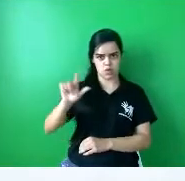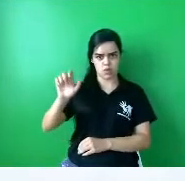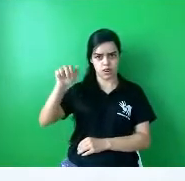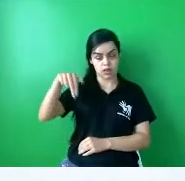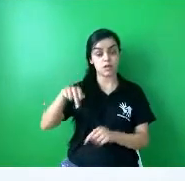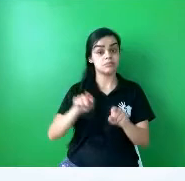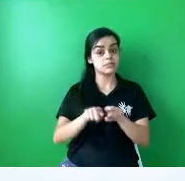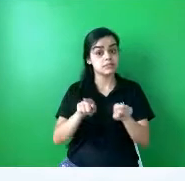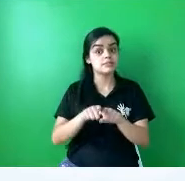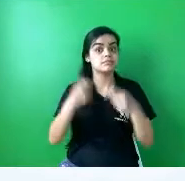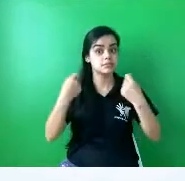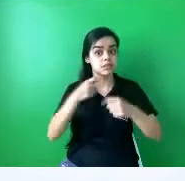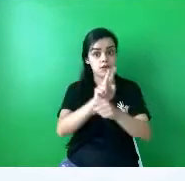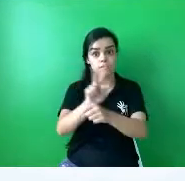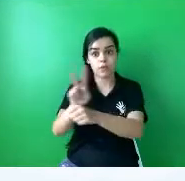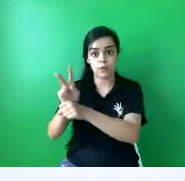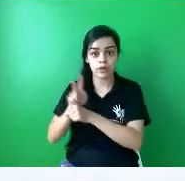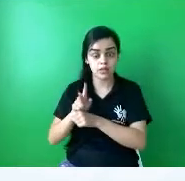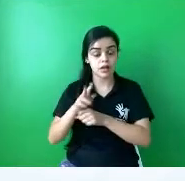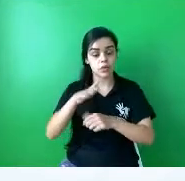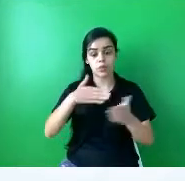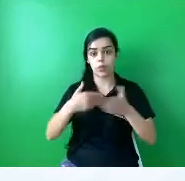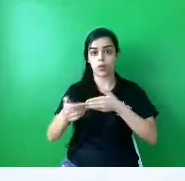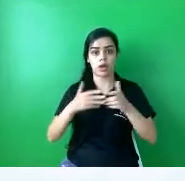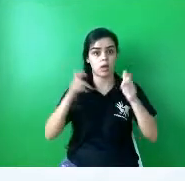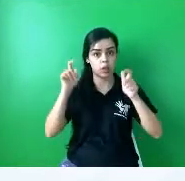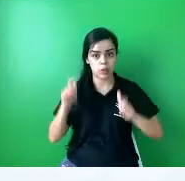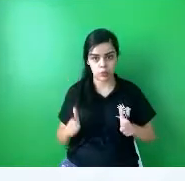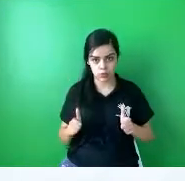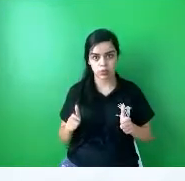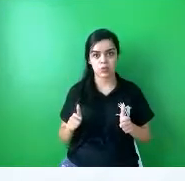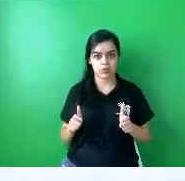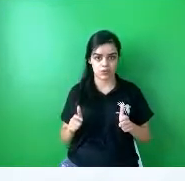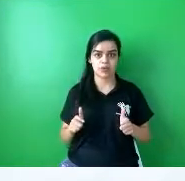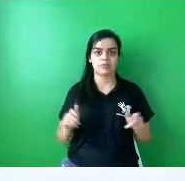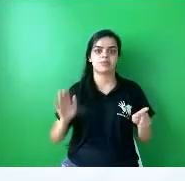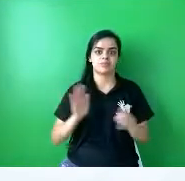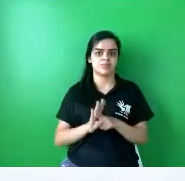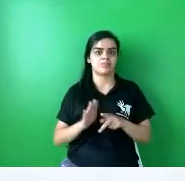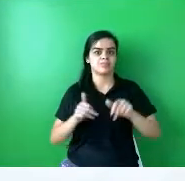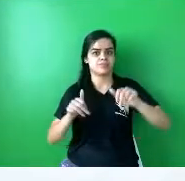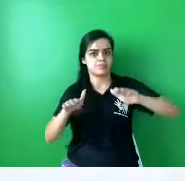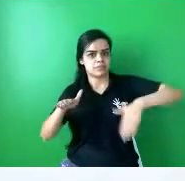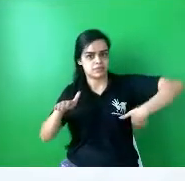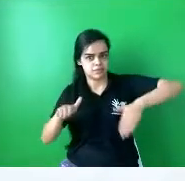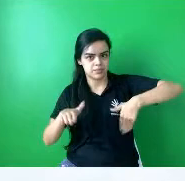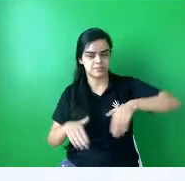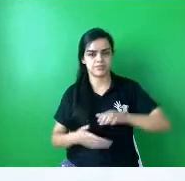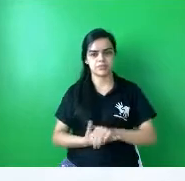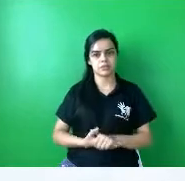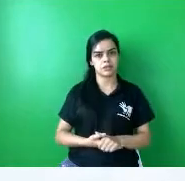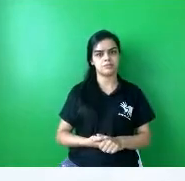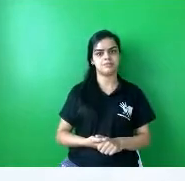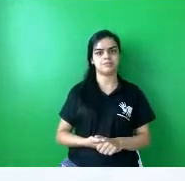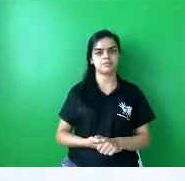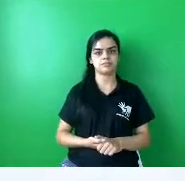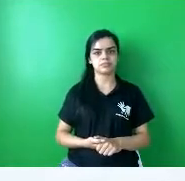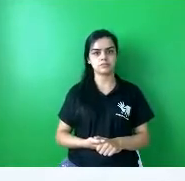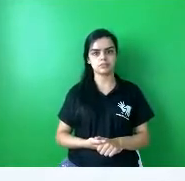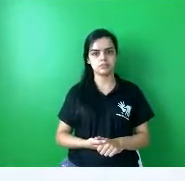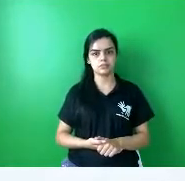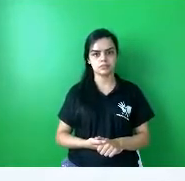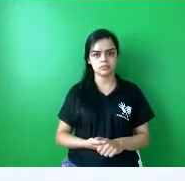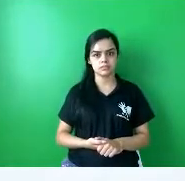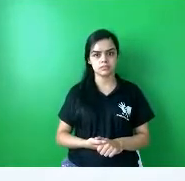deles aqui nos espaços que são deles, né? Porque todos os espaços são dos trabalhadores. Eu Perfeitamente. vou